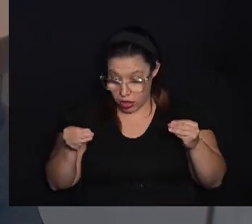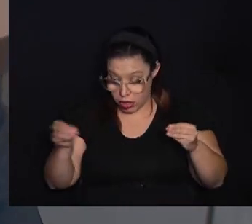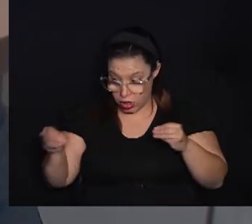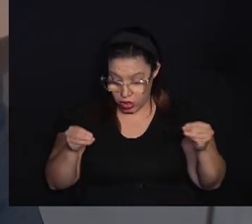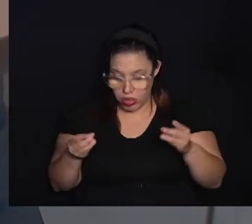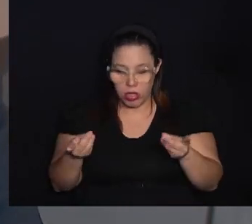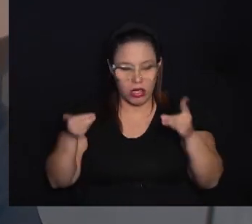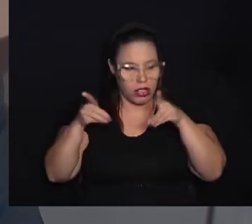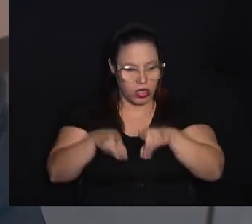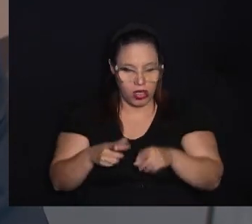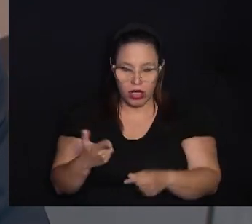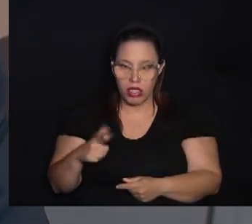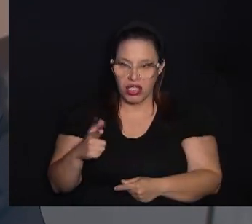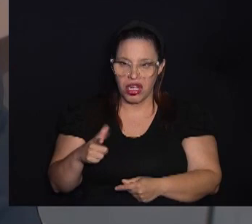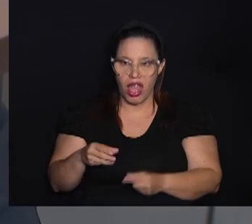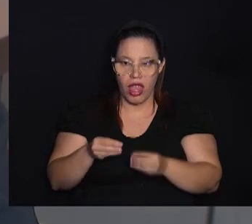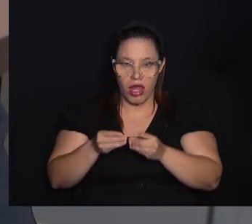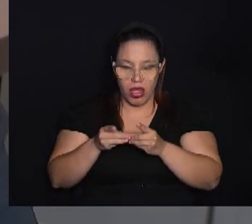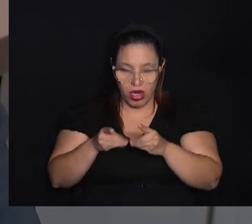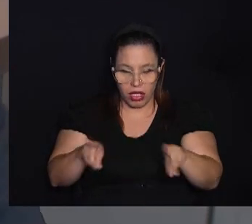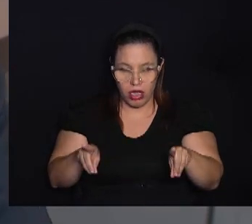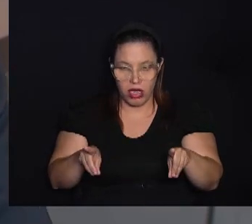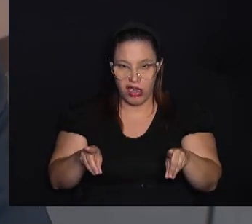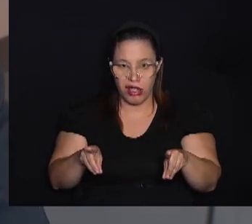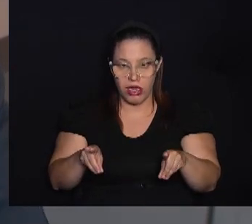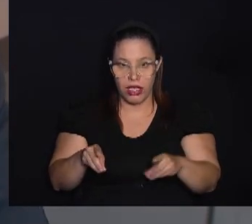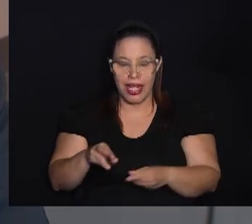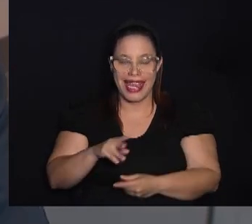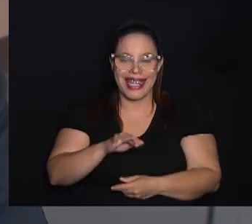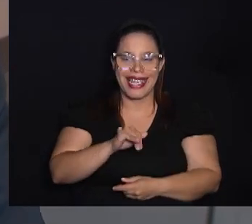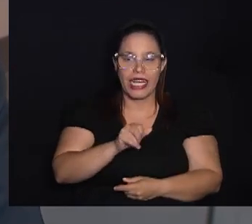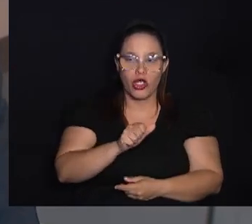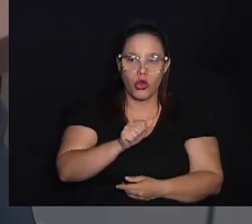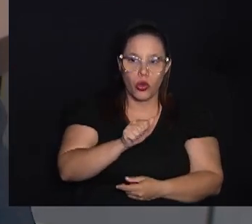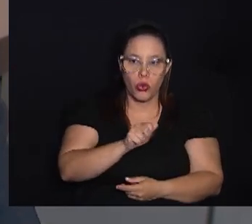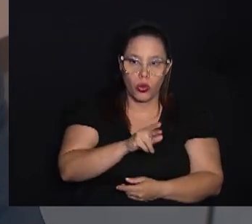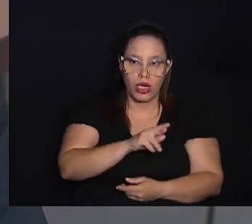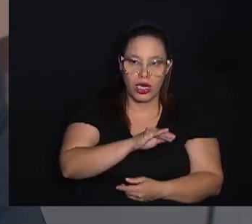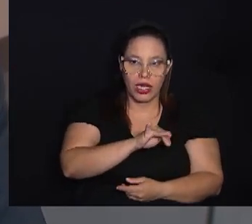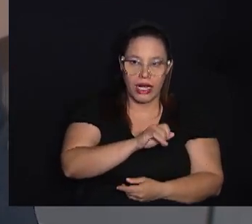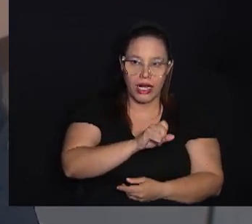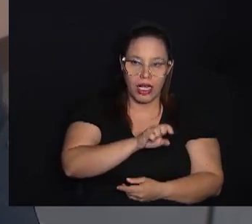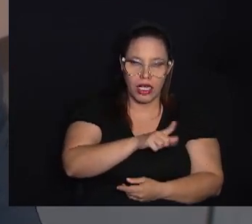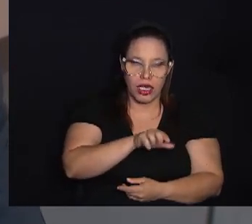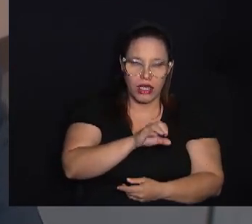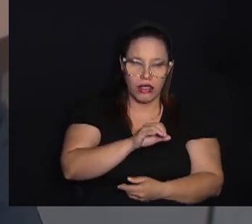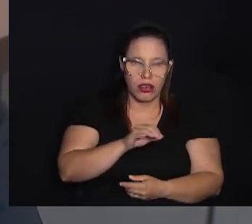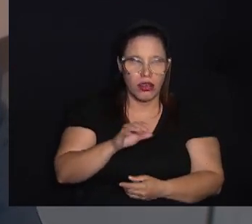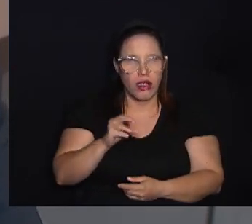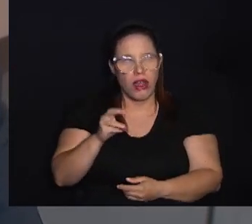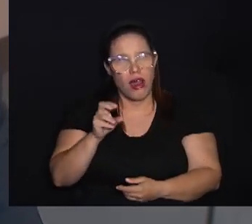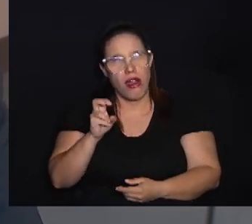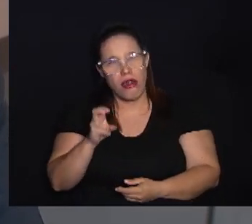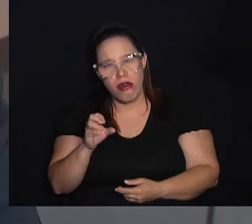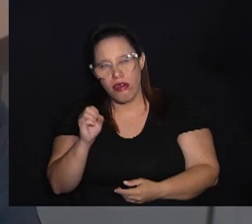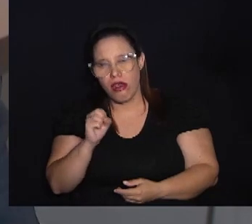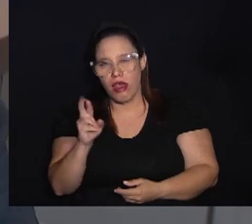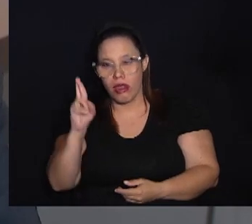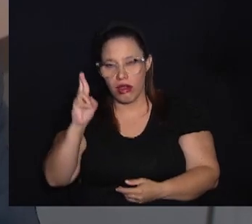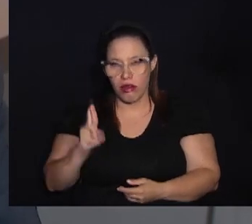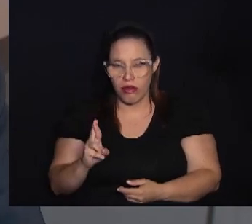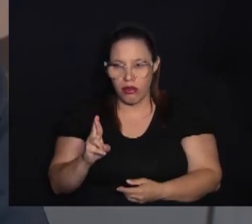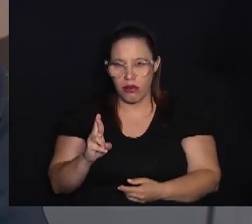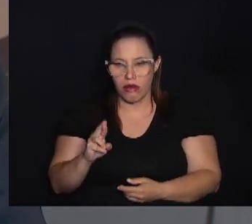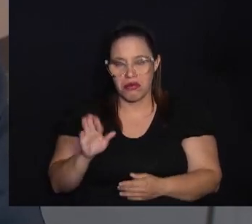sem partilha de bens, ele tem o custo de uma escritura de declaração normal, né? Que gira aí em torno de R$500, como a gente disse,